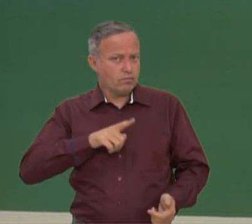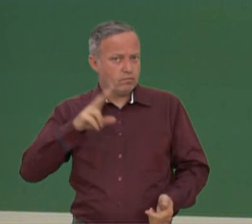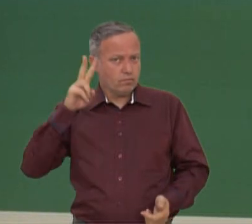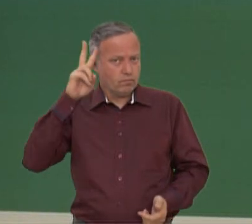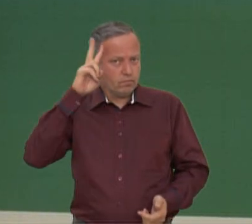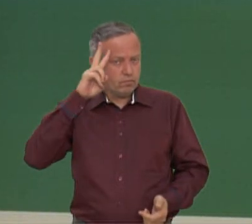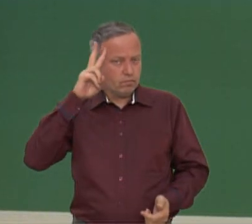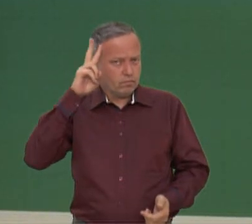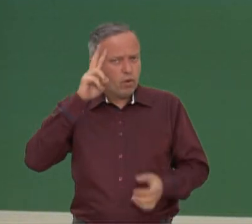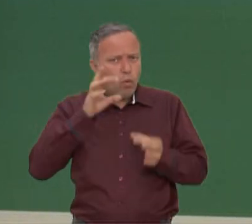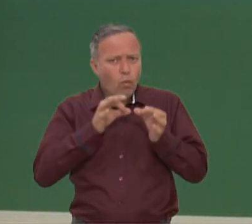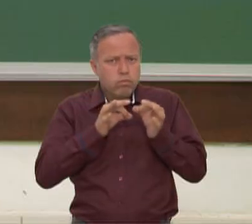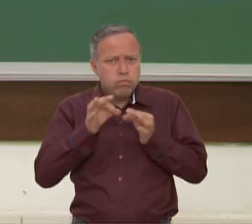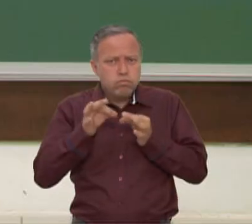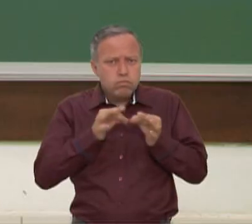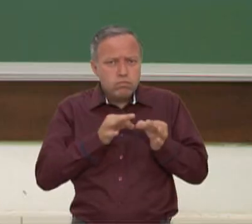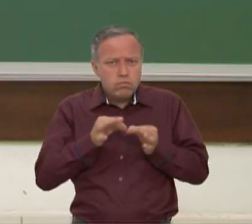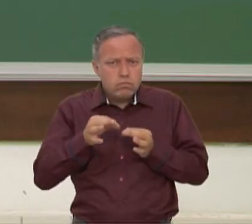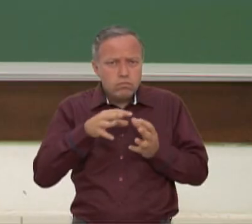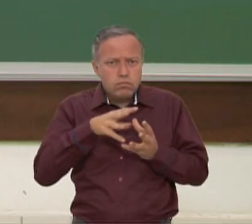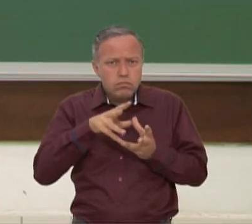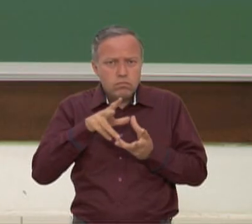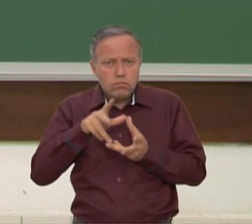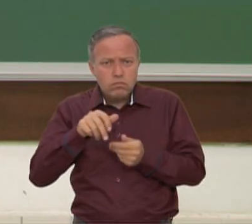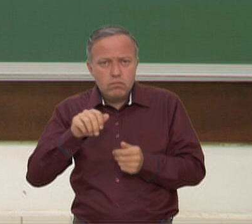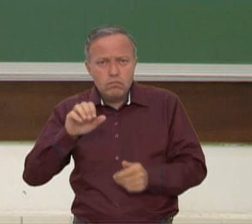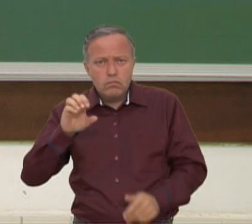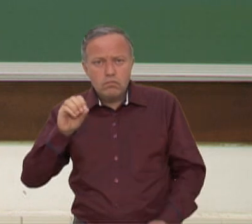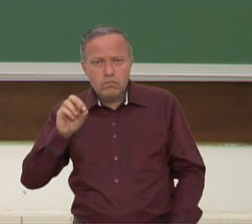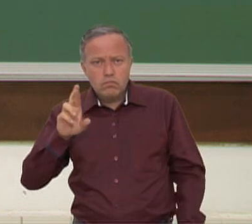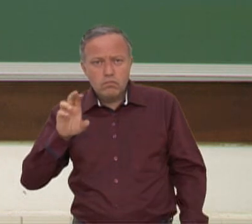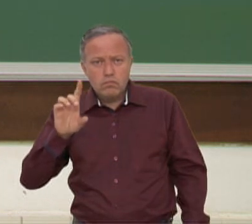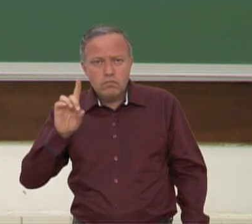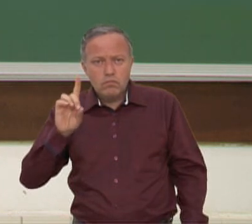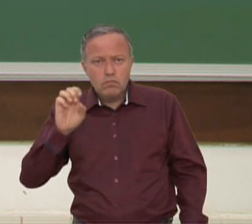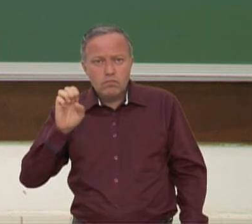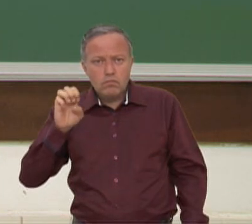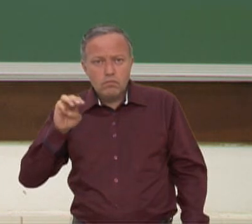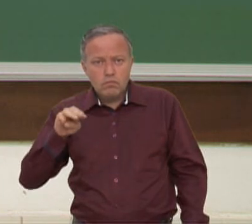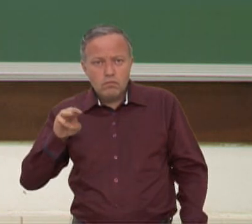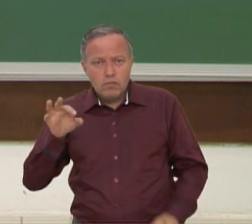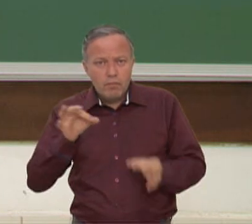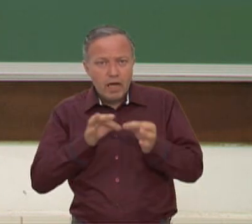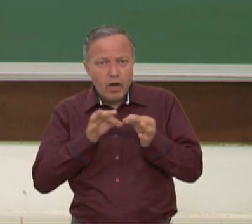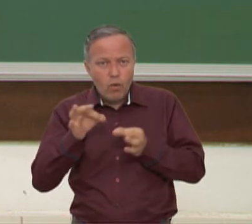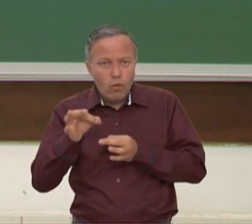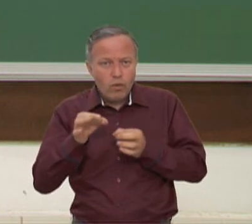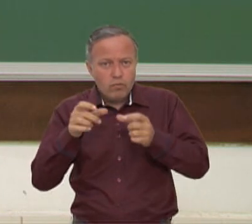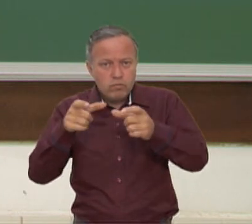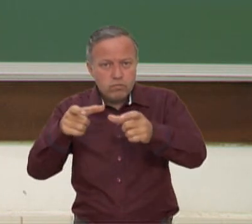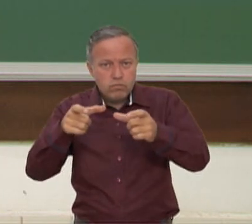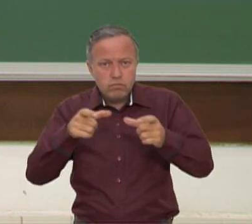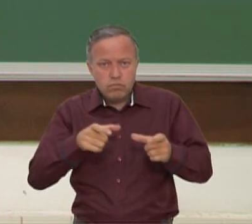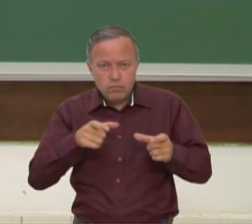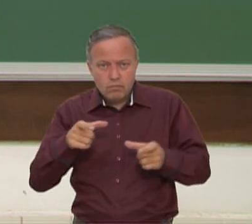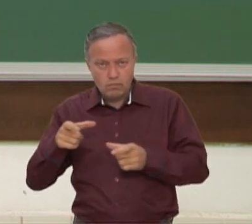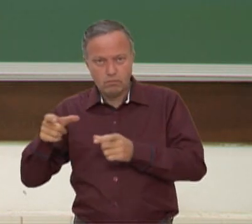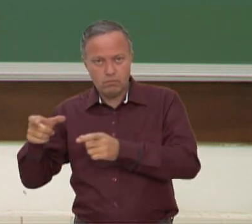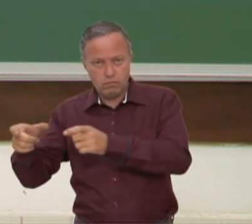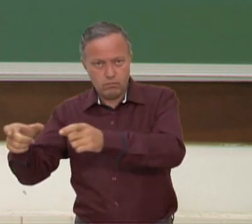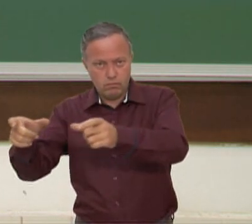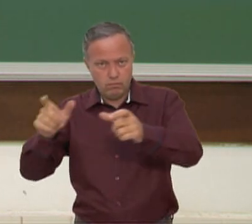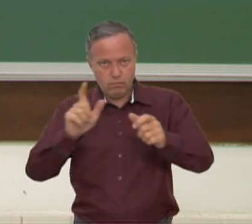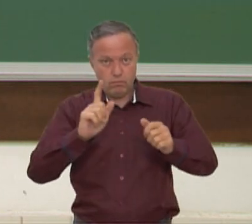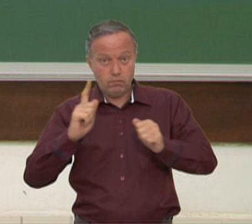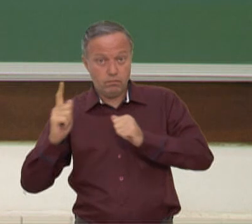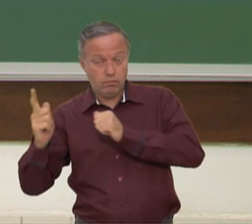uma ordem mundial. A ordem mundial é o quê? Uma organização do espaço geográfico de acordo com